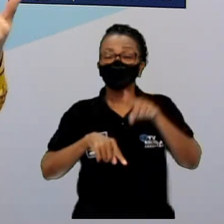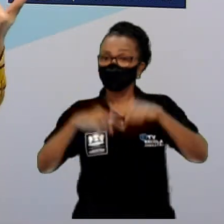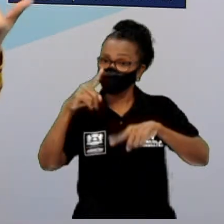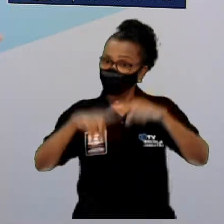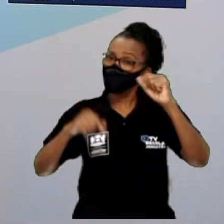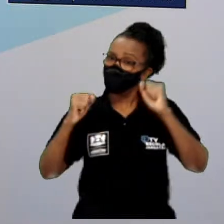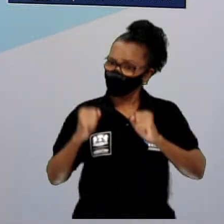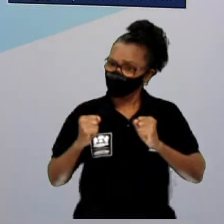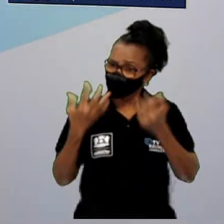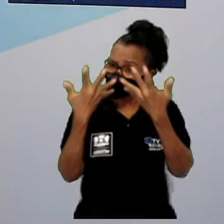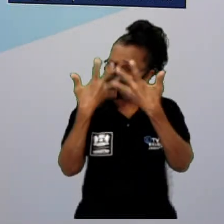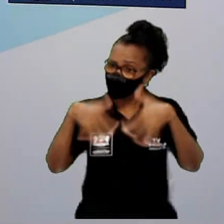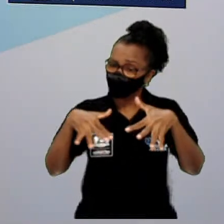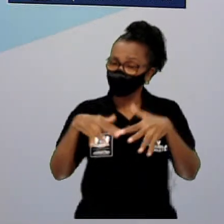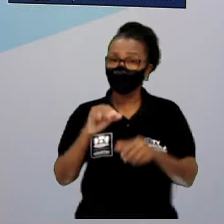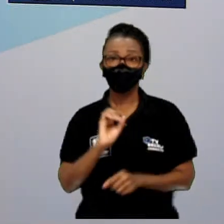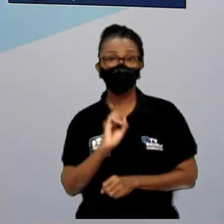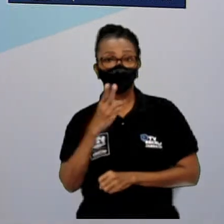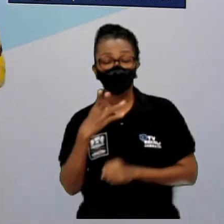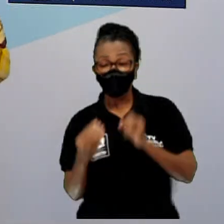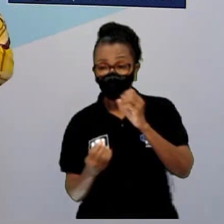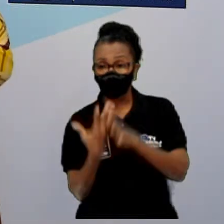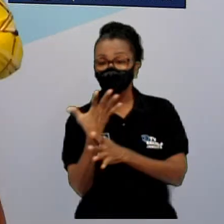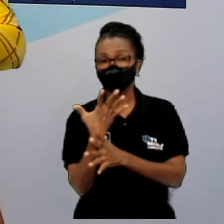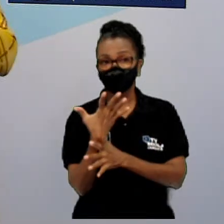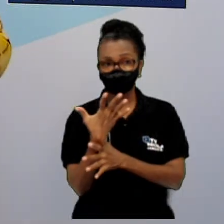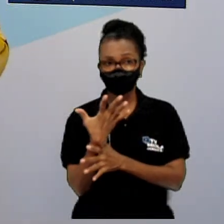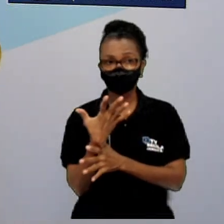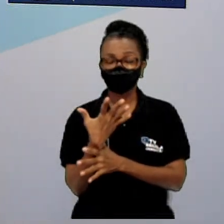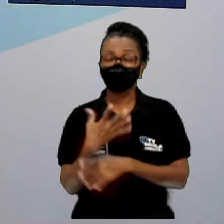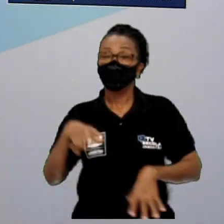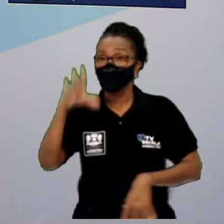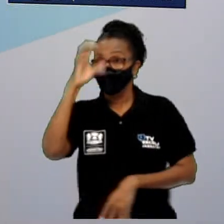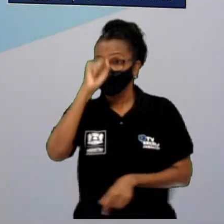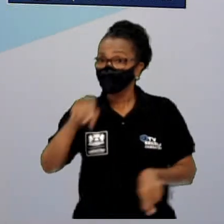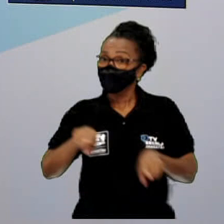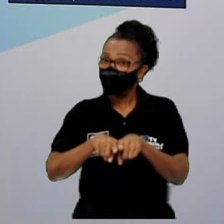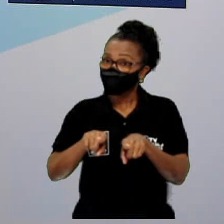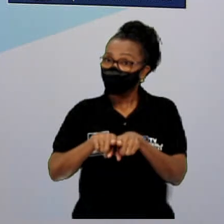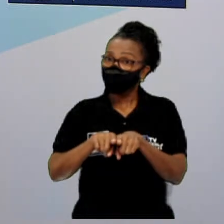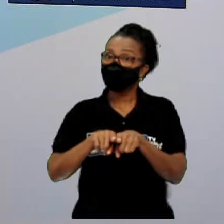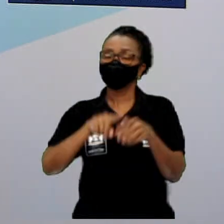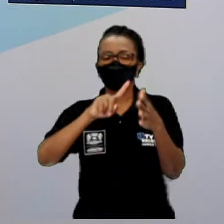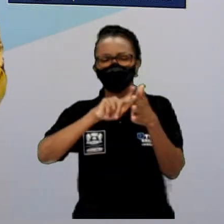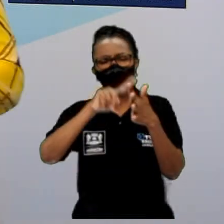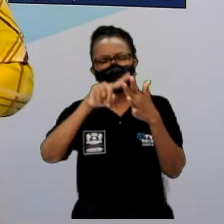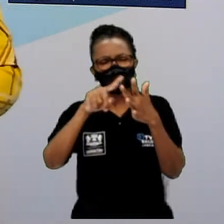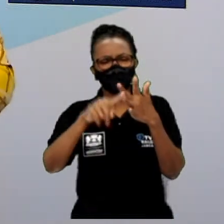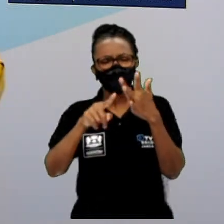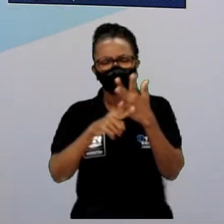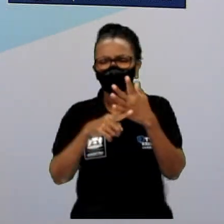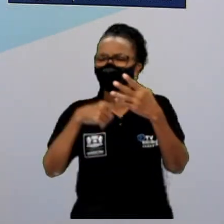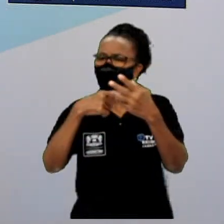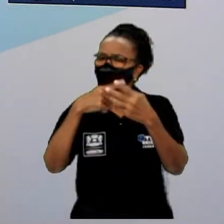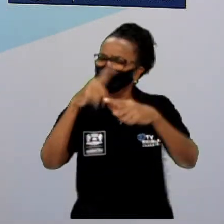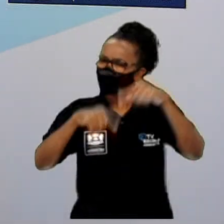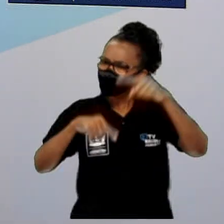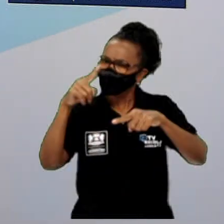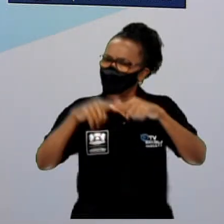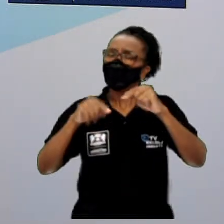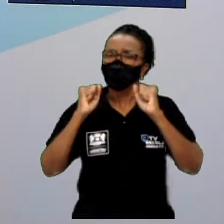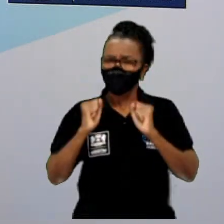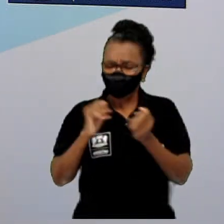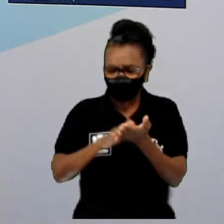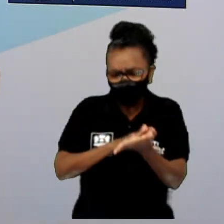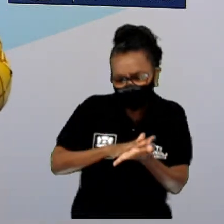ser naturais ou artificiais. Aprendemos também sobre as propriedades dos materiais, que eles podem ser